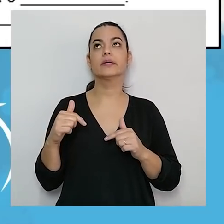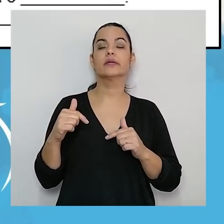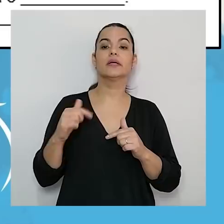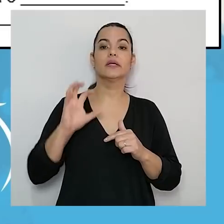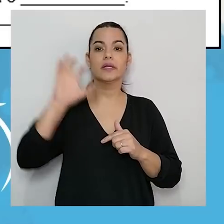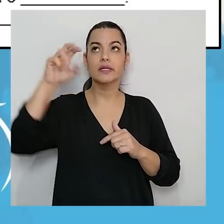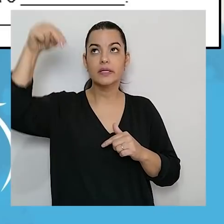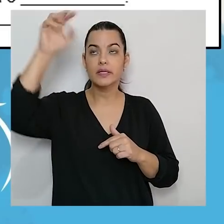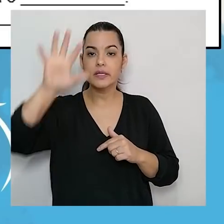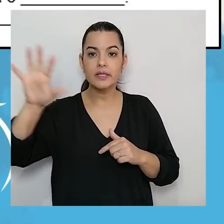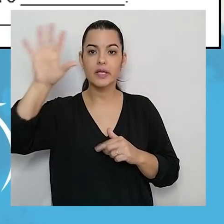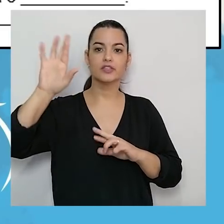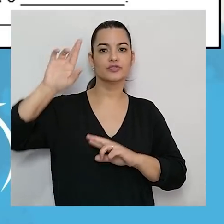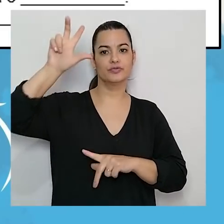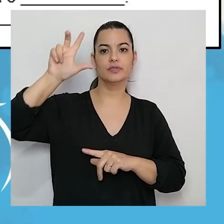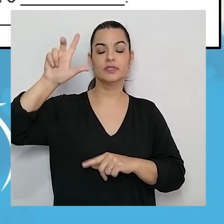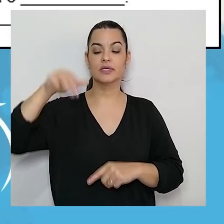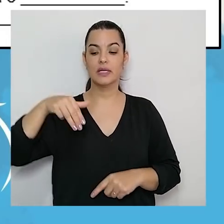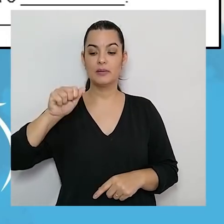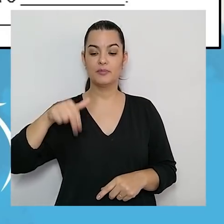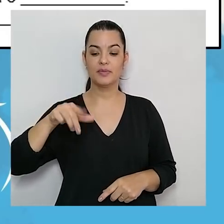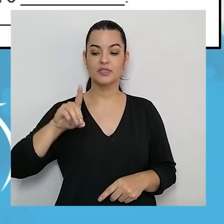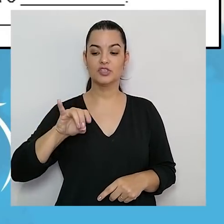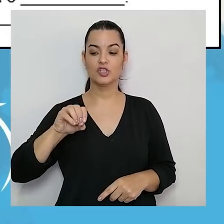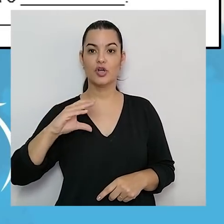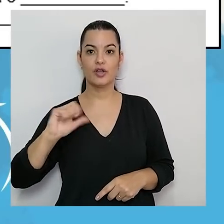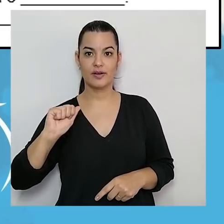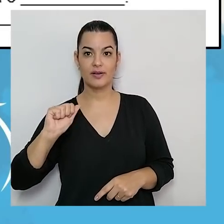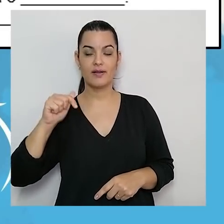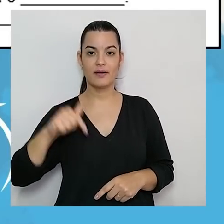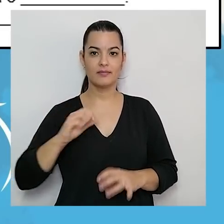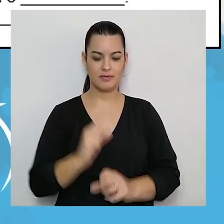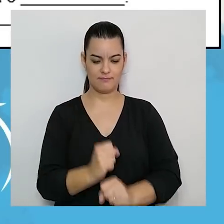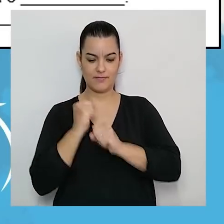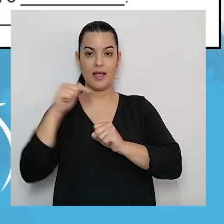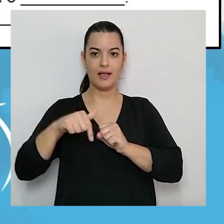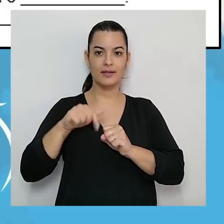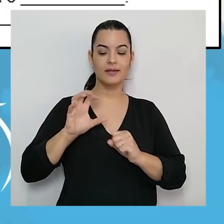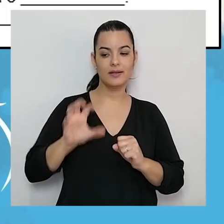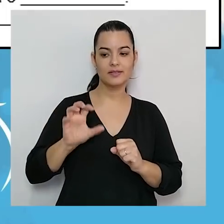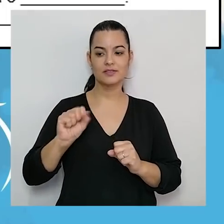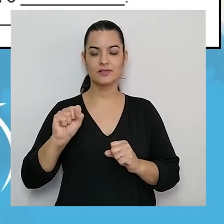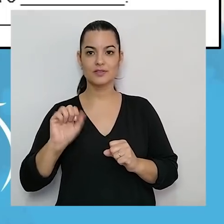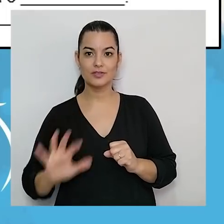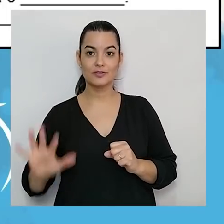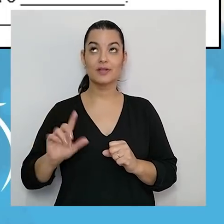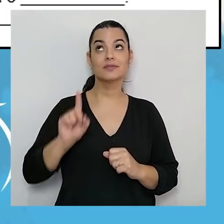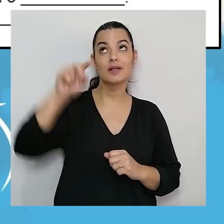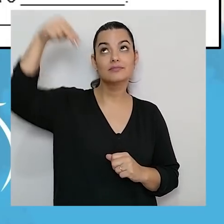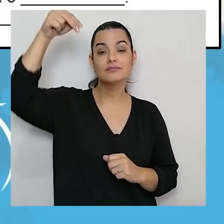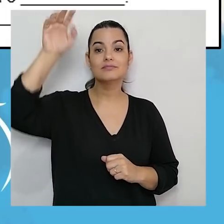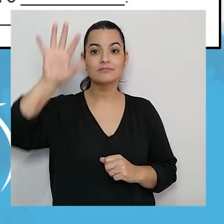mandioca aqui da região Sudeste, lá na região Nordeste, recebe outro nome. Então, você